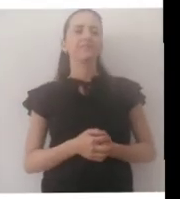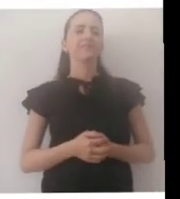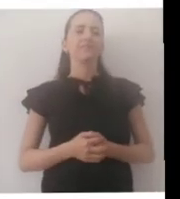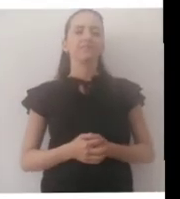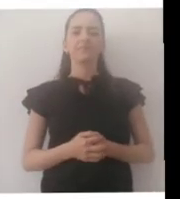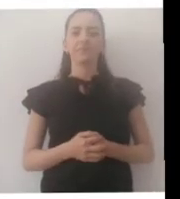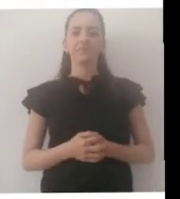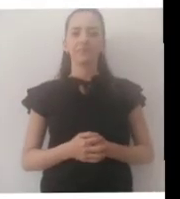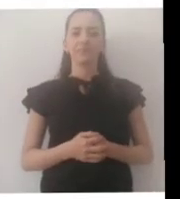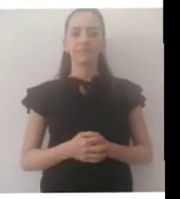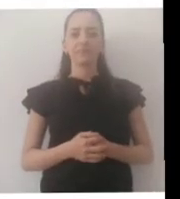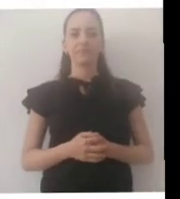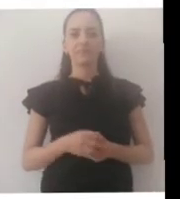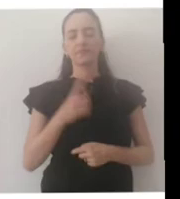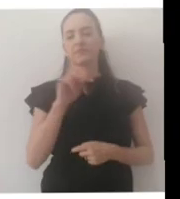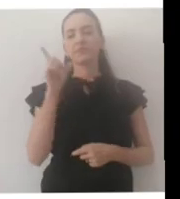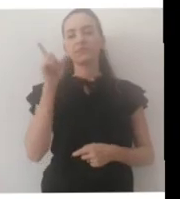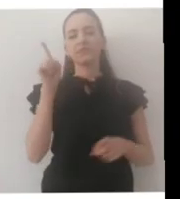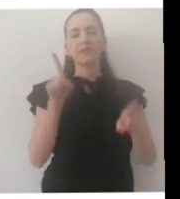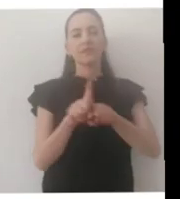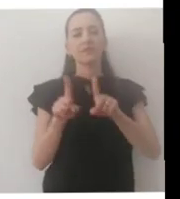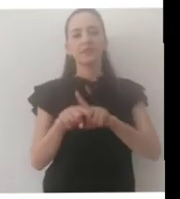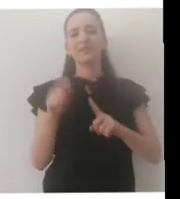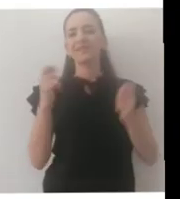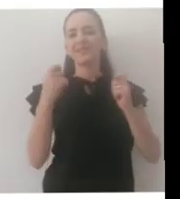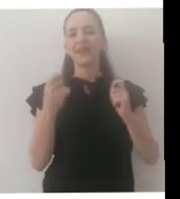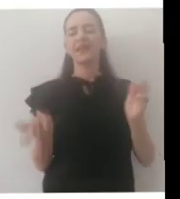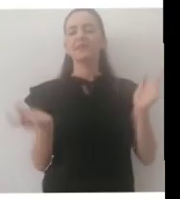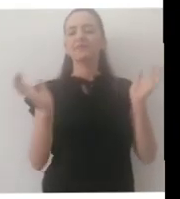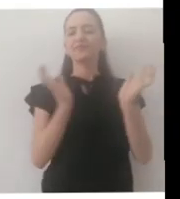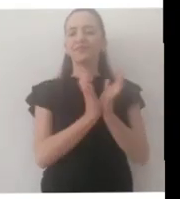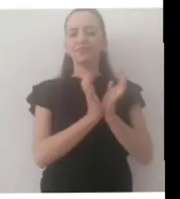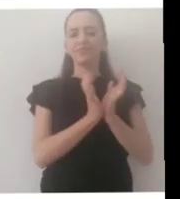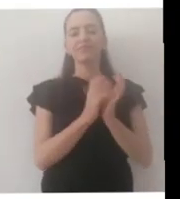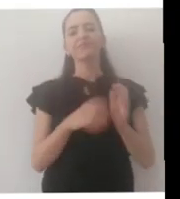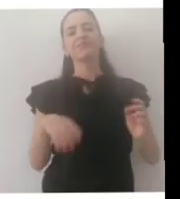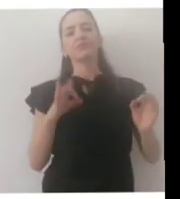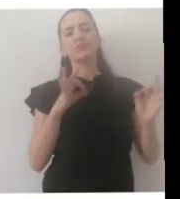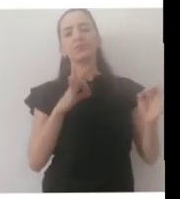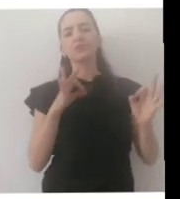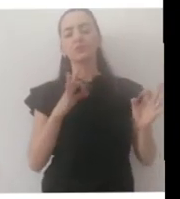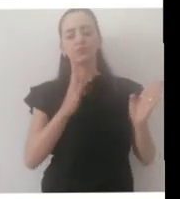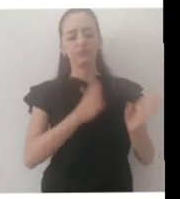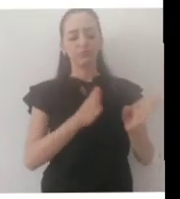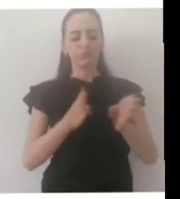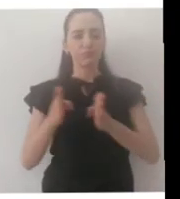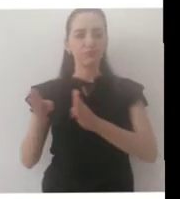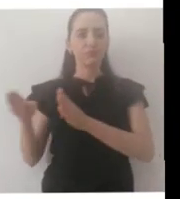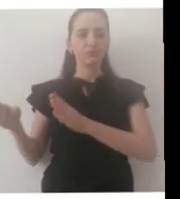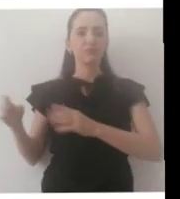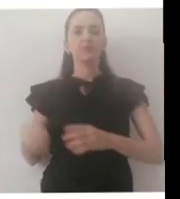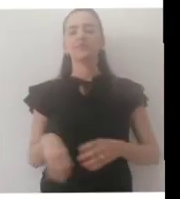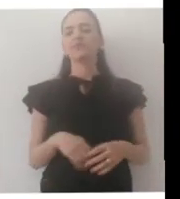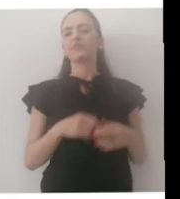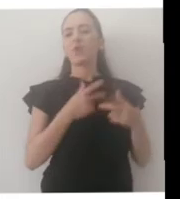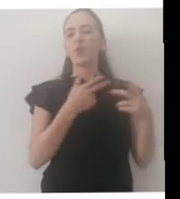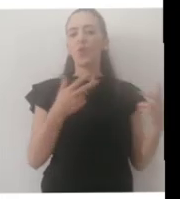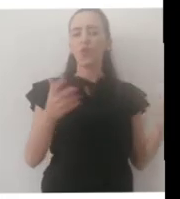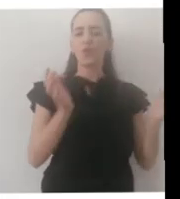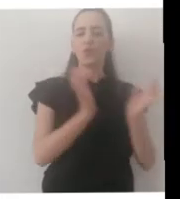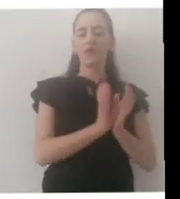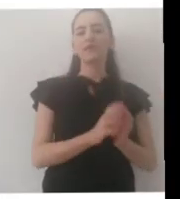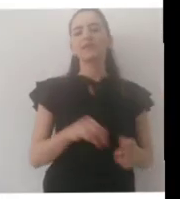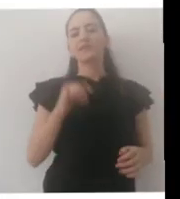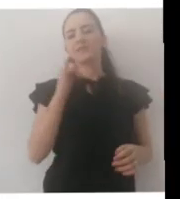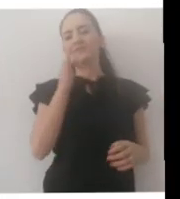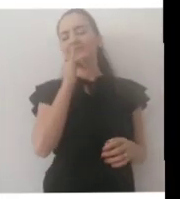uma conta, por exemplo, de mais e de menos, uma operação como essa, conta não, operação, né? Consolidação das noções, então a